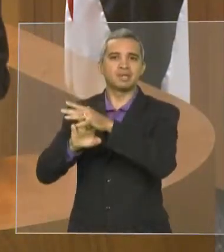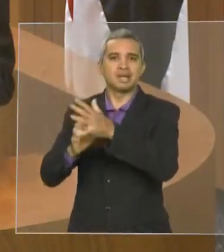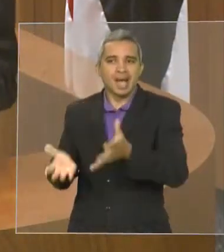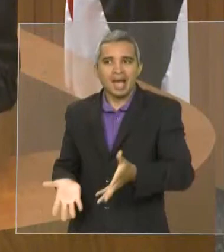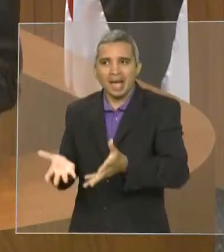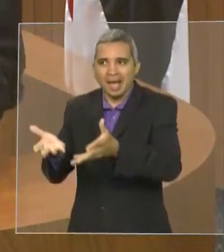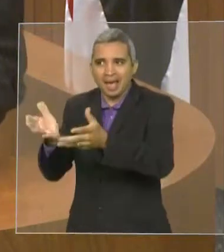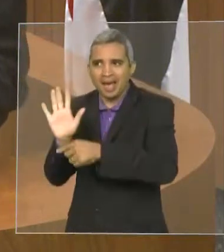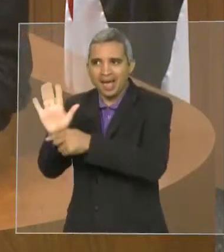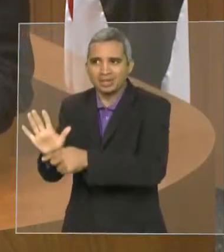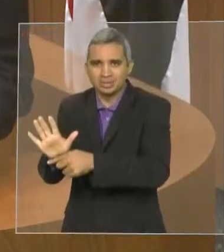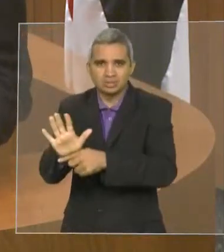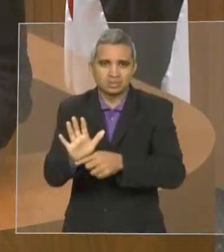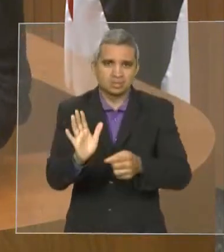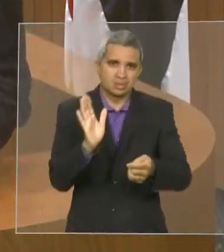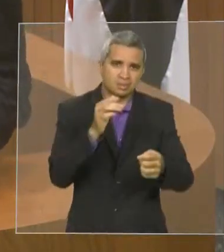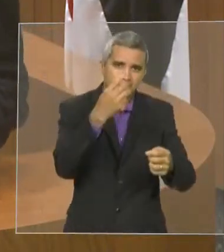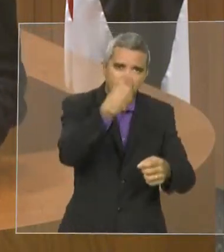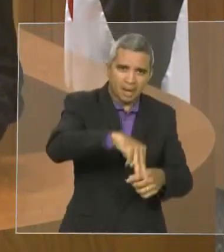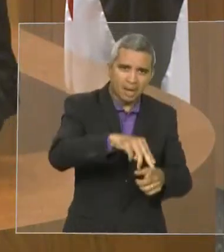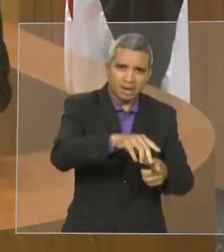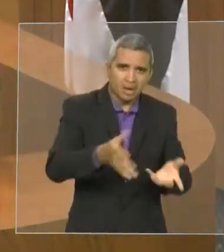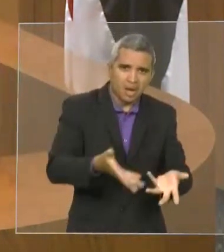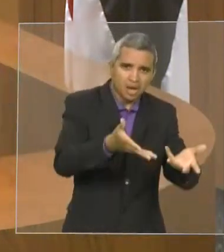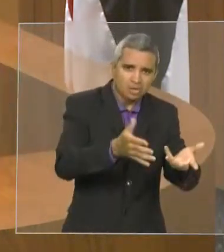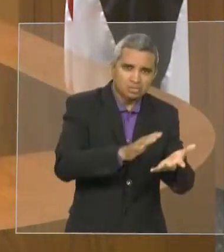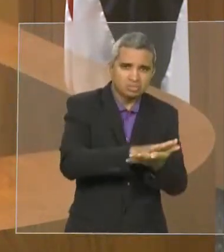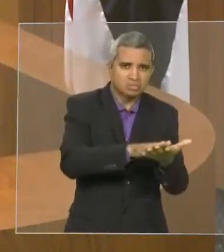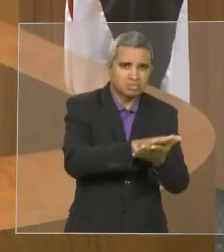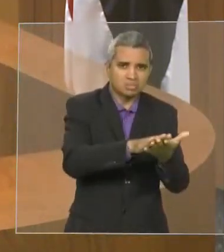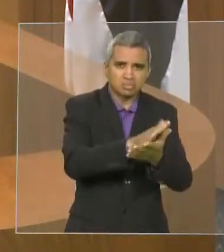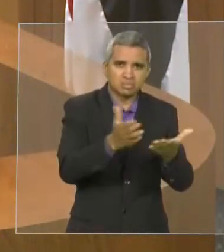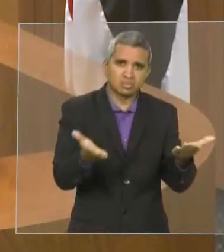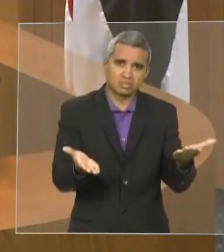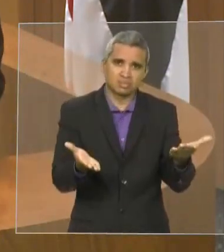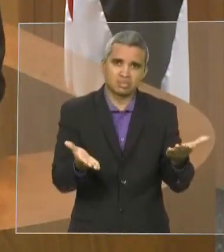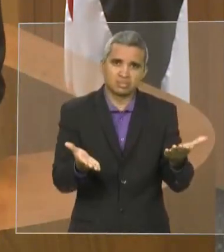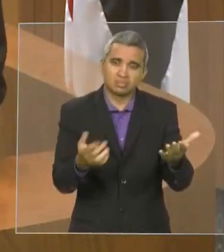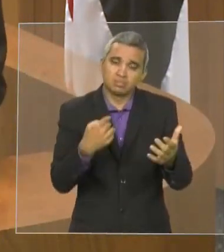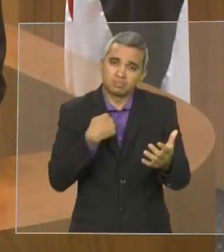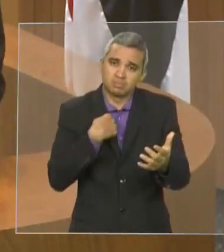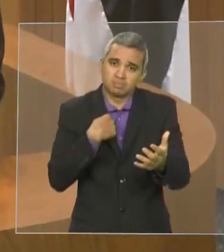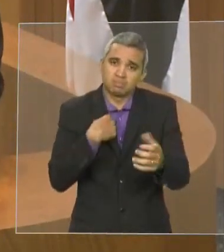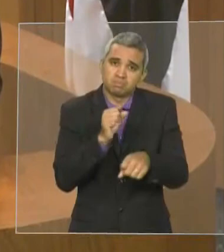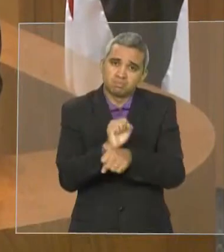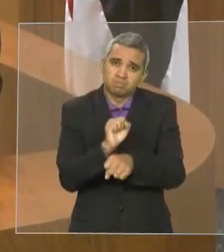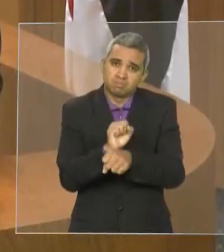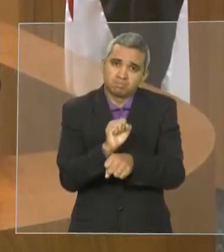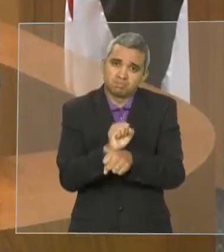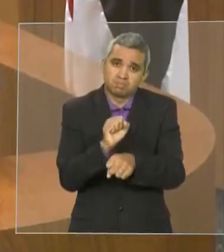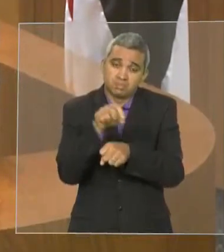reclamar pela luta e sobrevivência dos empregos maranhenses. Portanto, quero acreditar que essa Casa